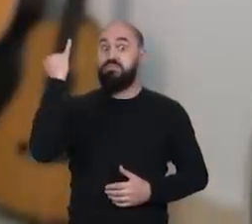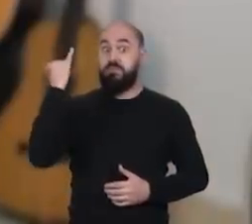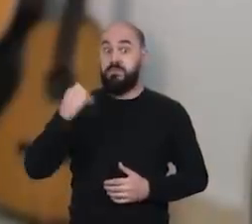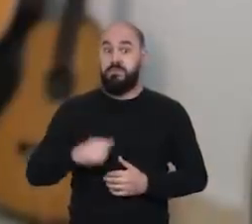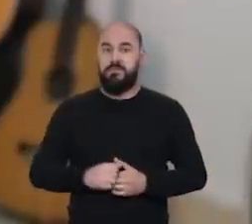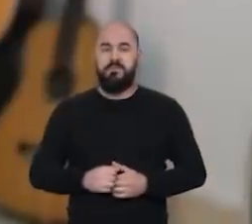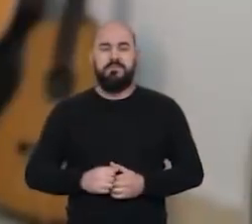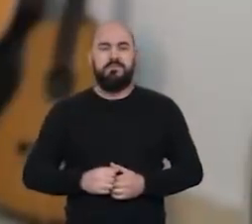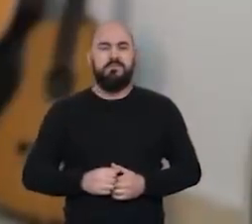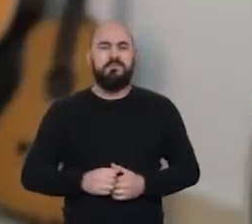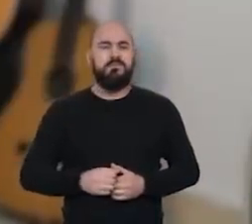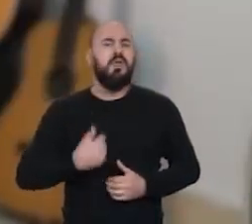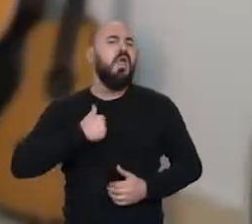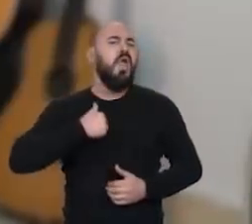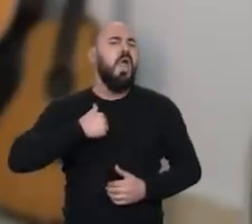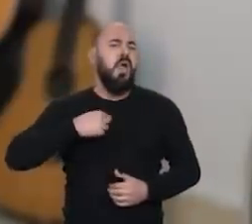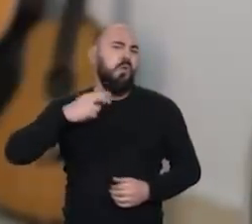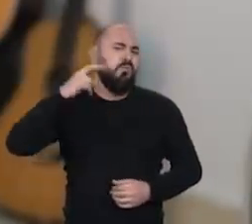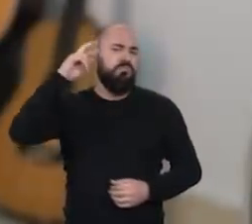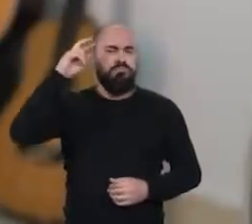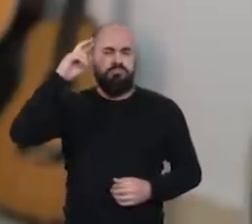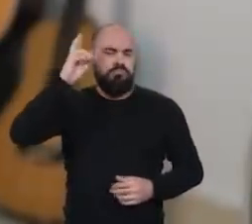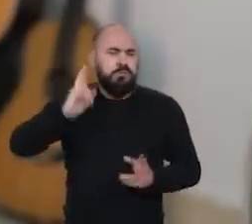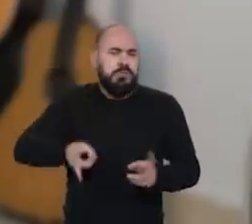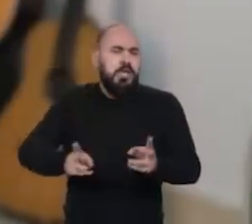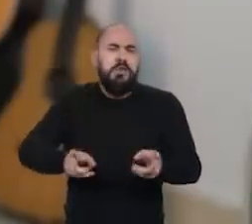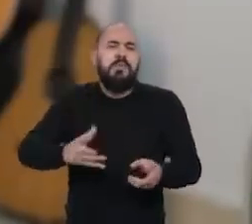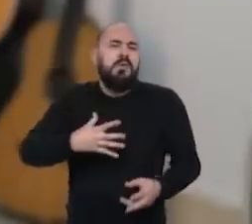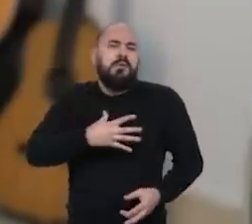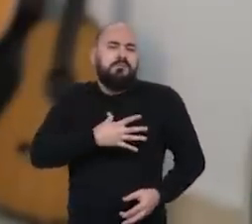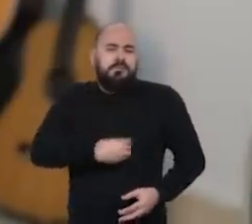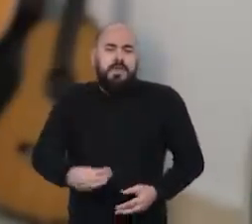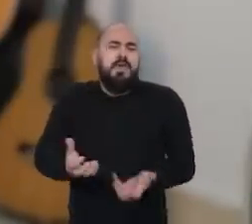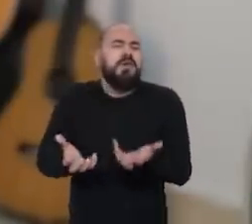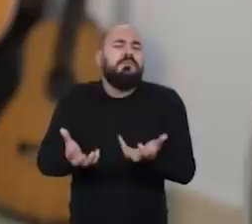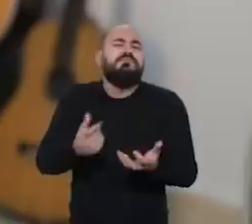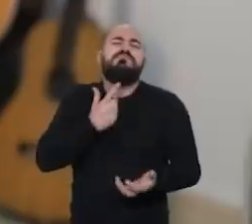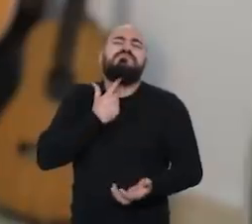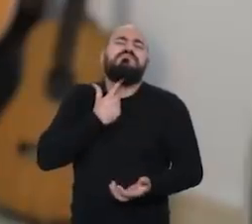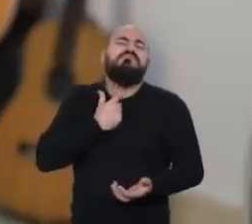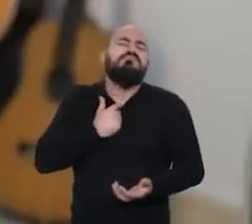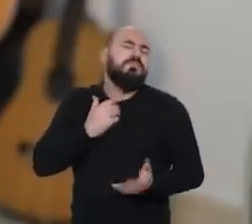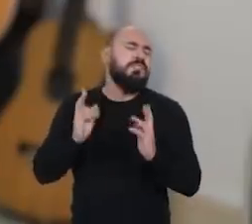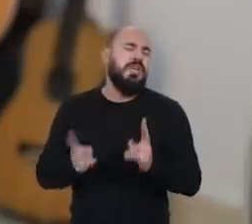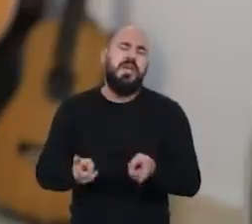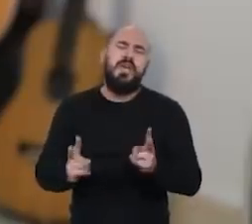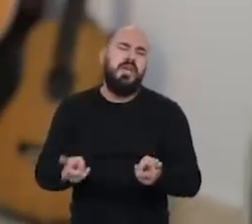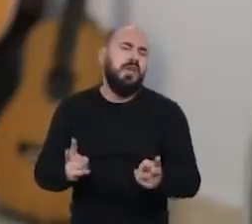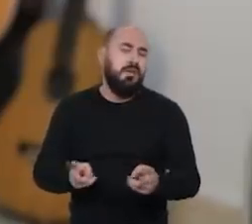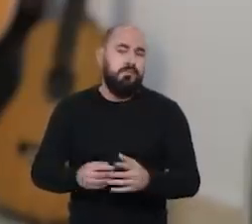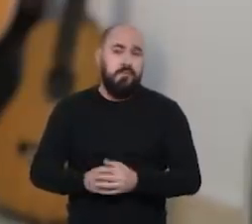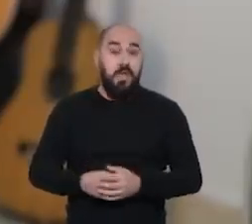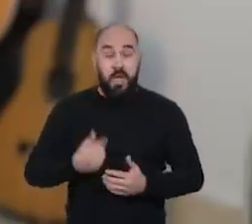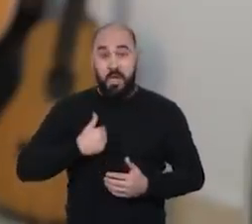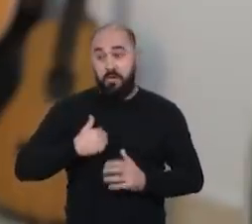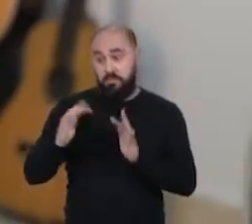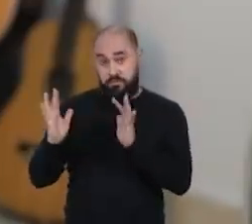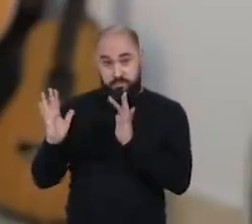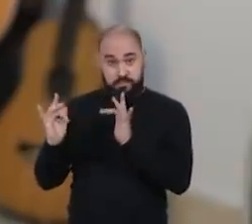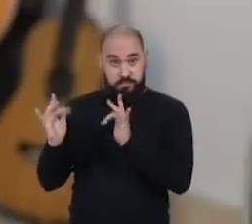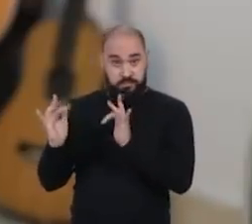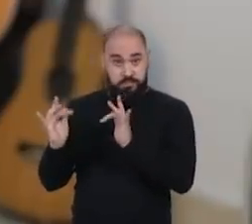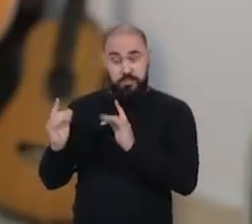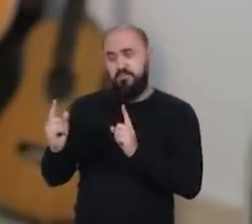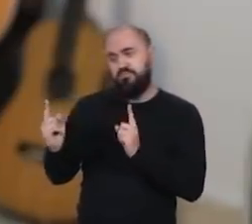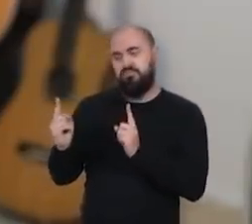Eu sempre imaginei ser mãe, né? Desde solteira. E quando namorávamos ainda, Genival